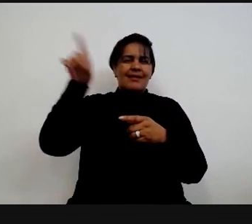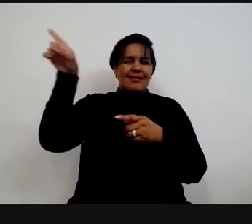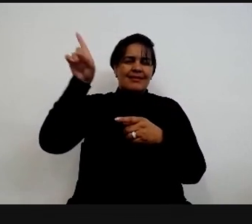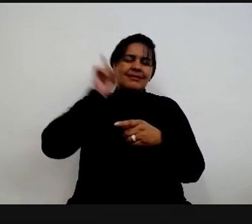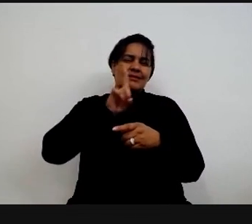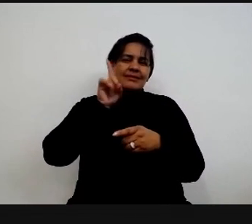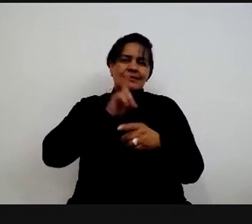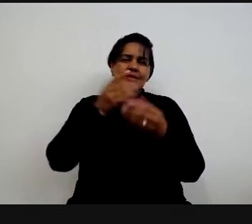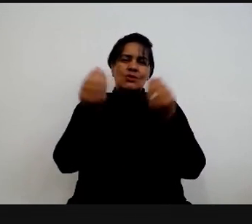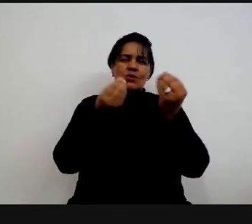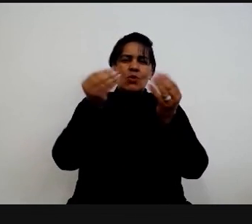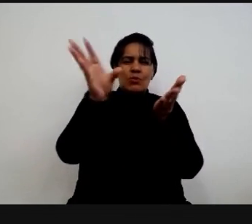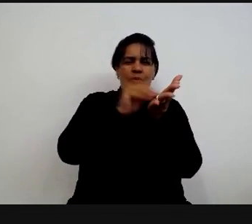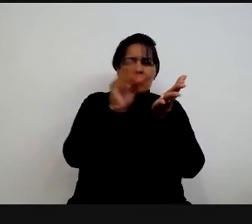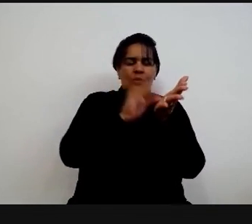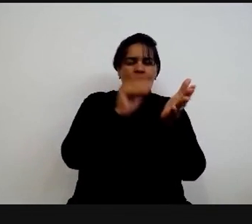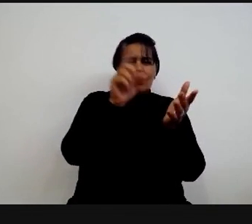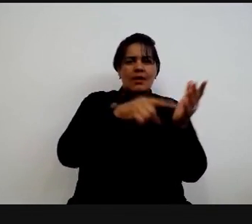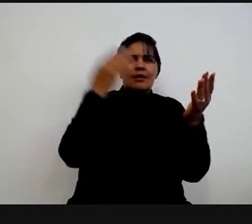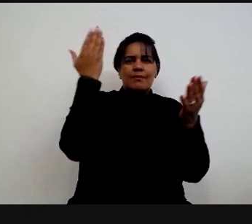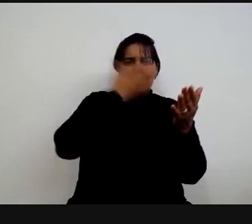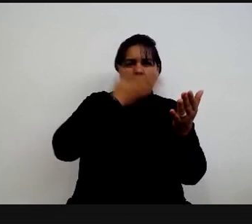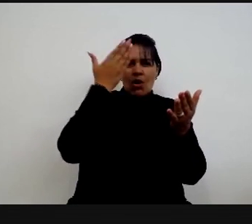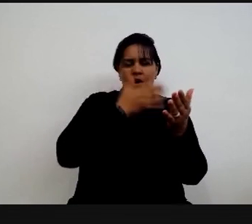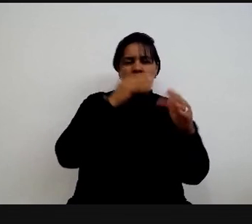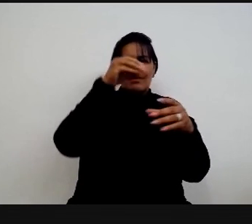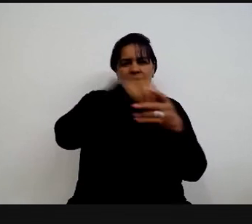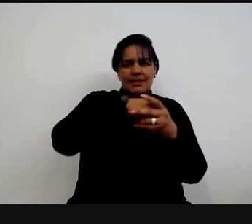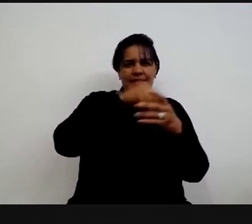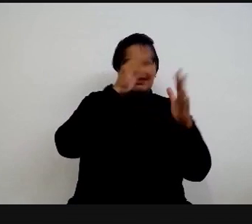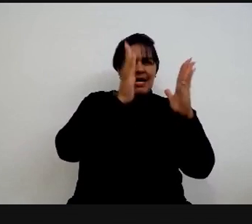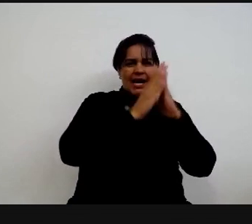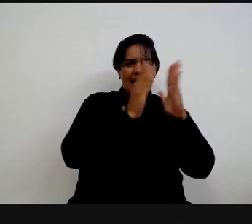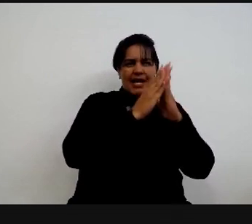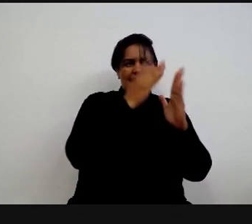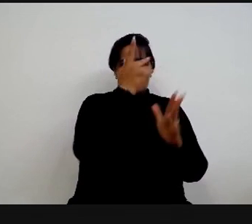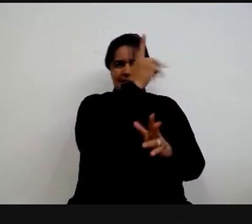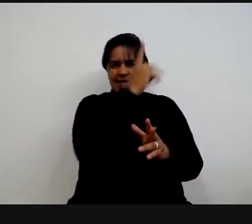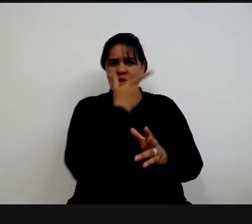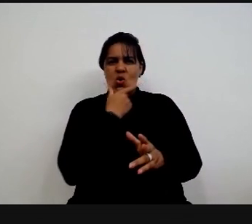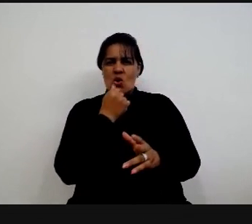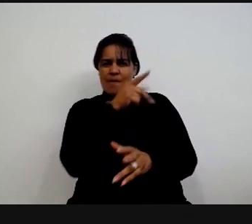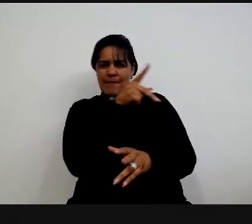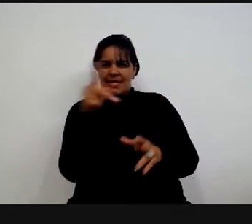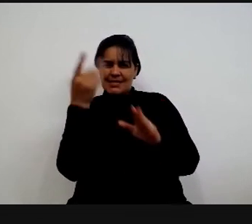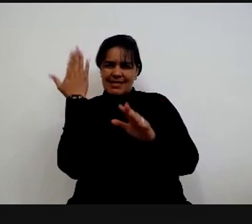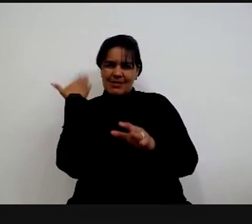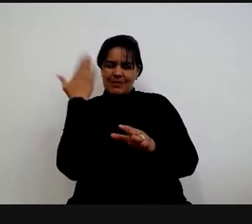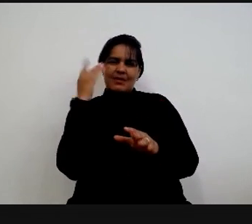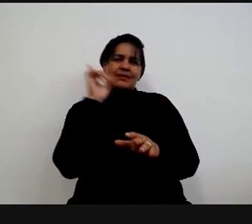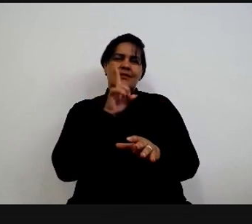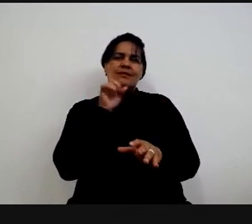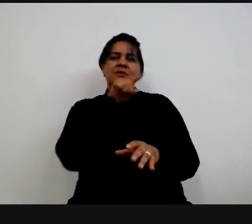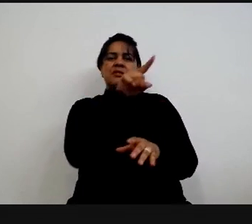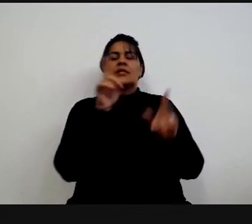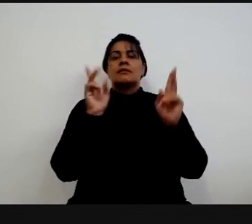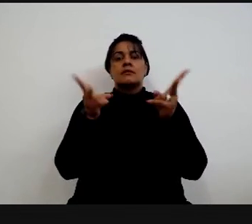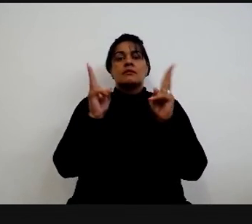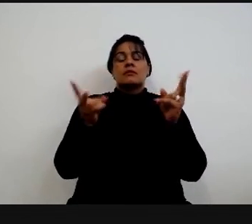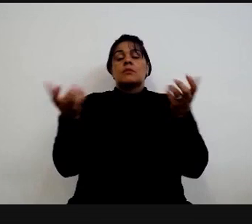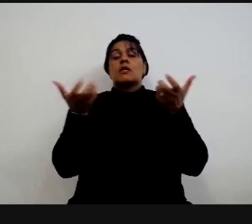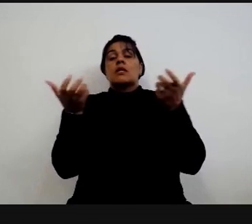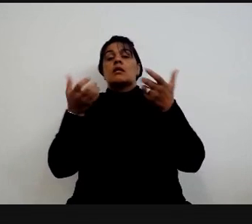colhidas as provas, né, na mansão de verão dele, né, e ele toda hora lá na Berlinda tentando